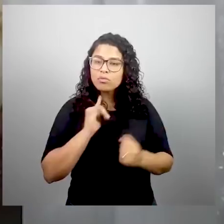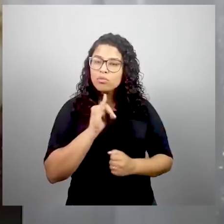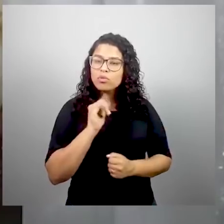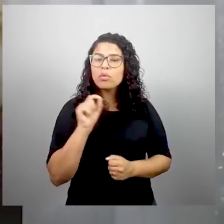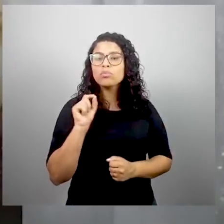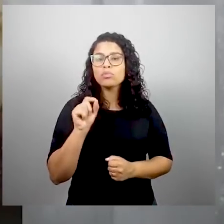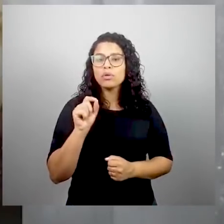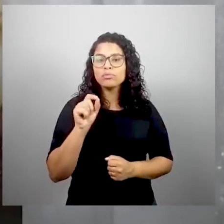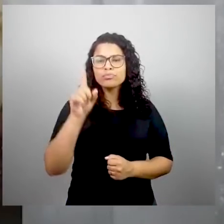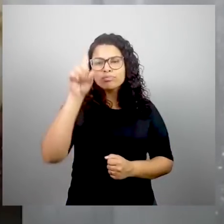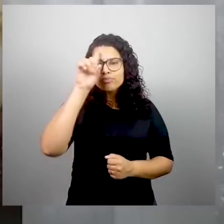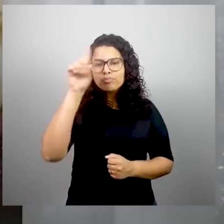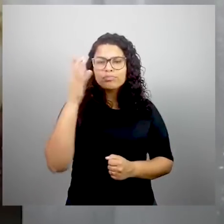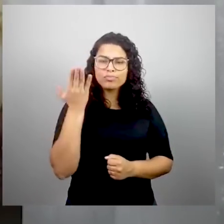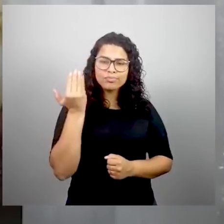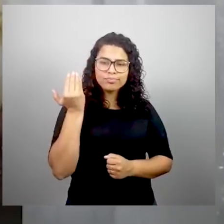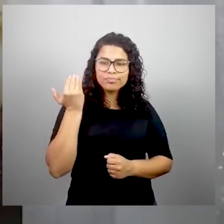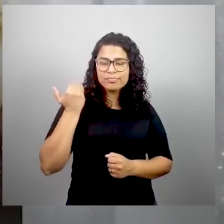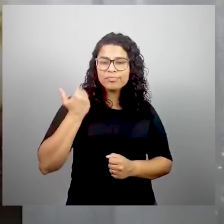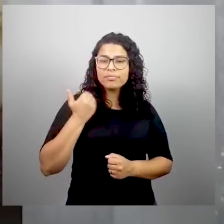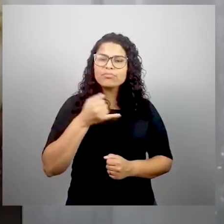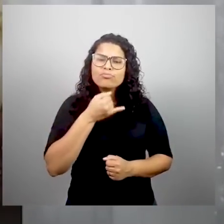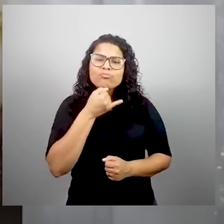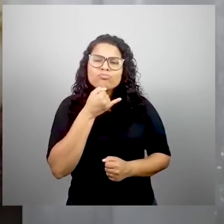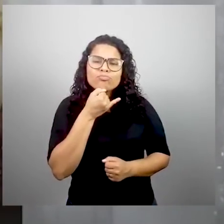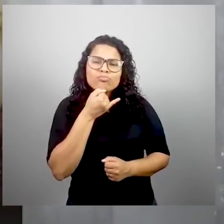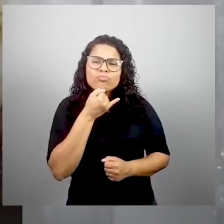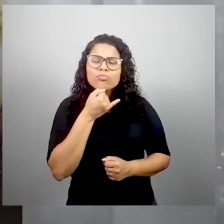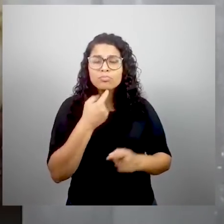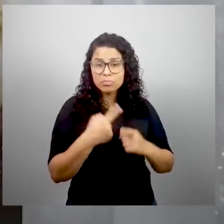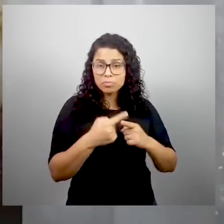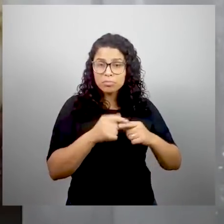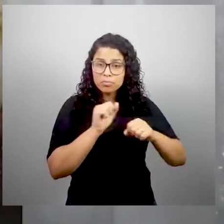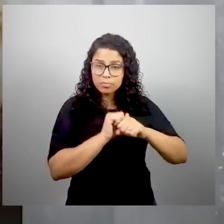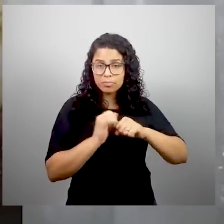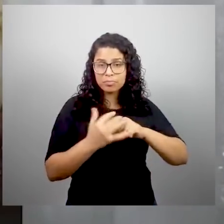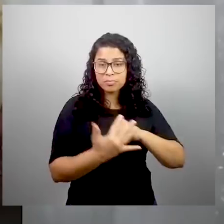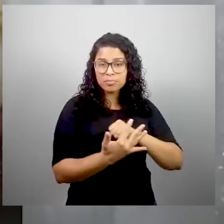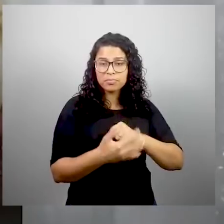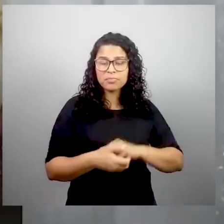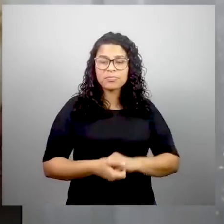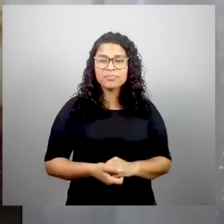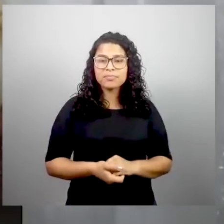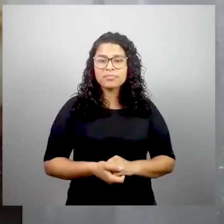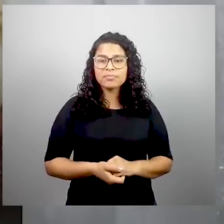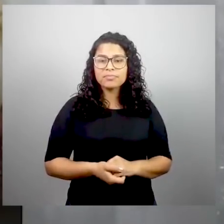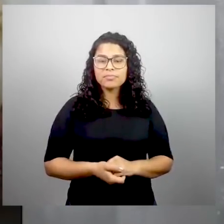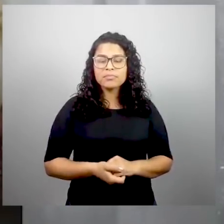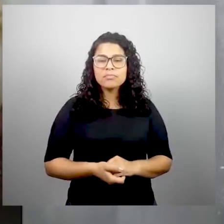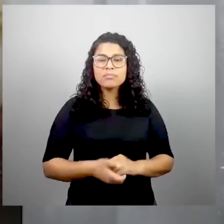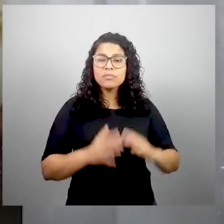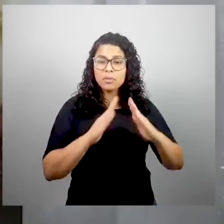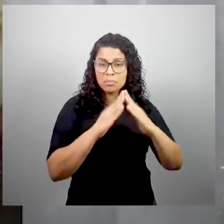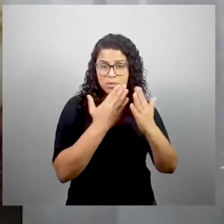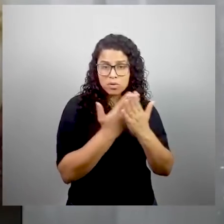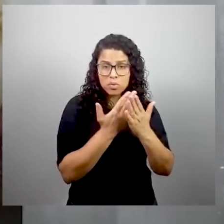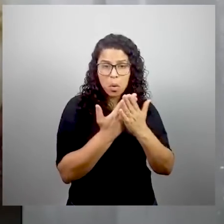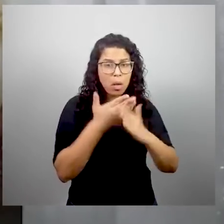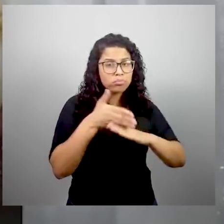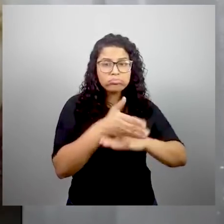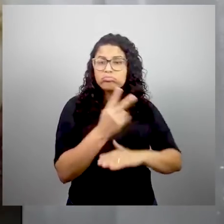que esses dias eu estava muito triste devido à pandemia, né? Pois a gente não pode ir